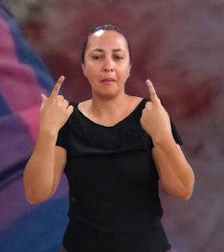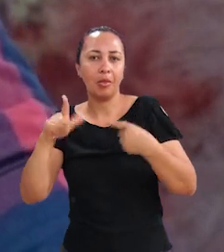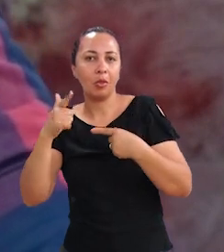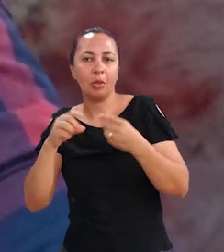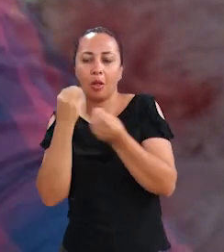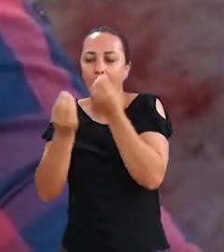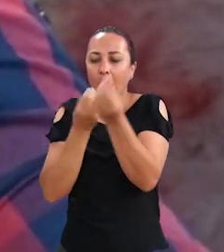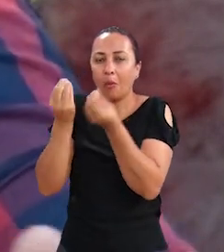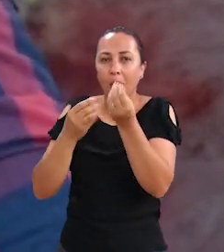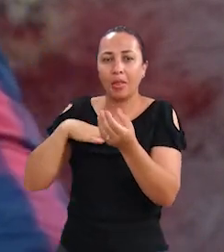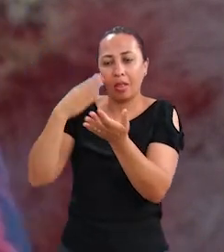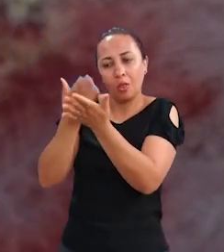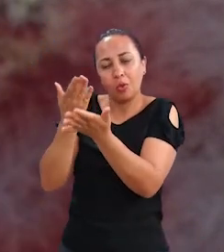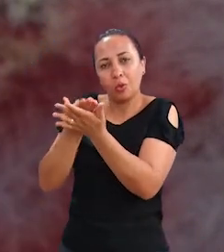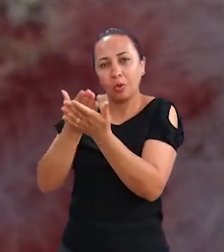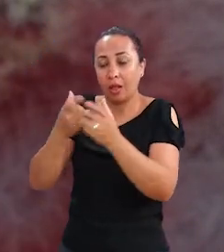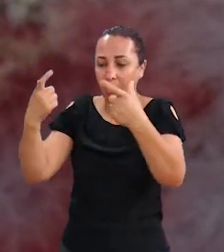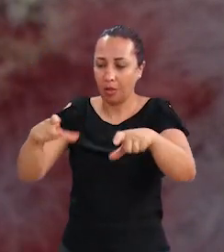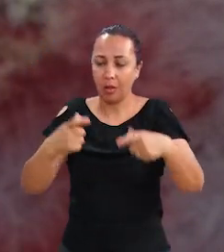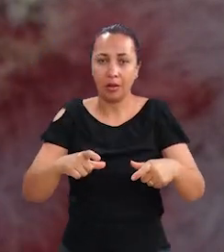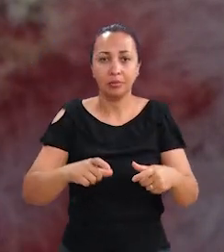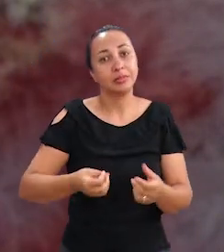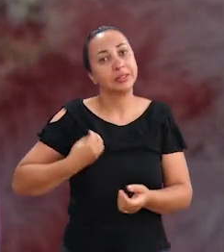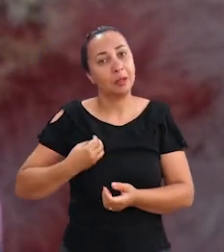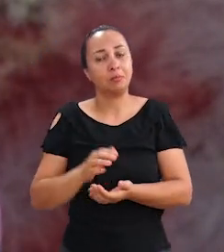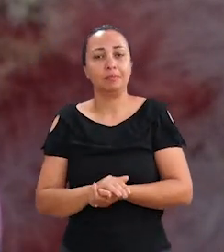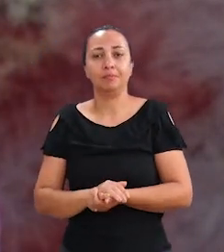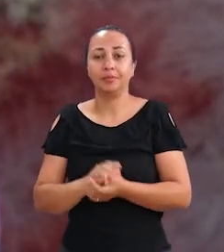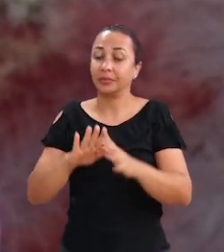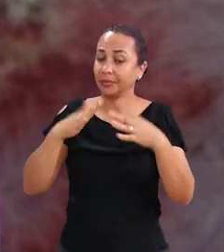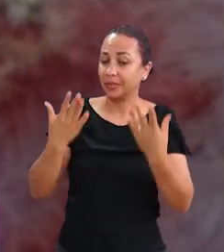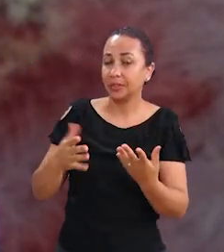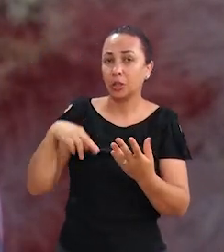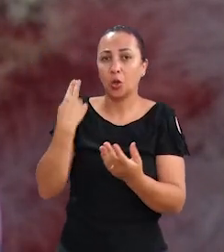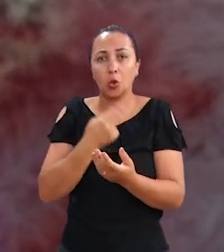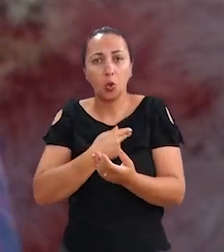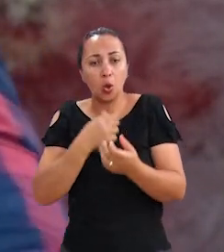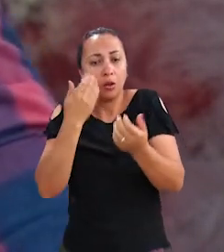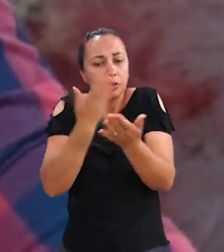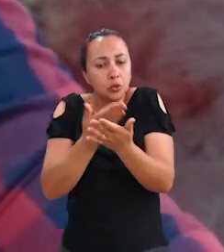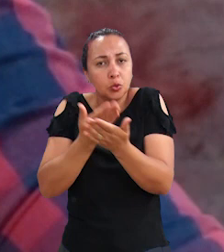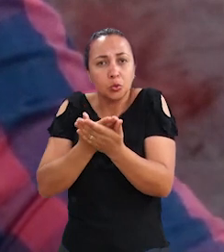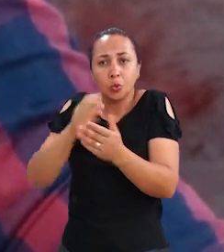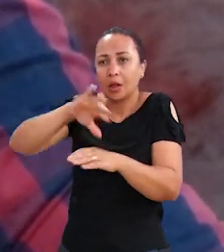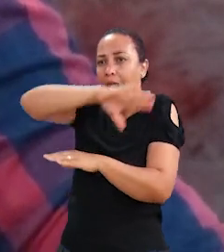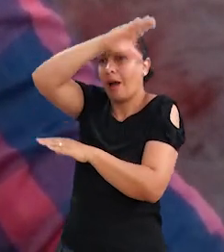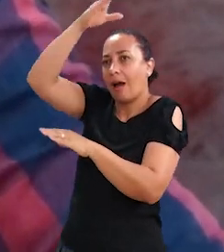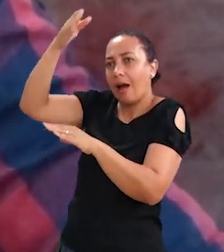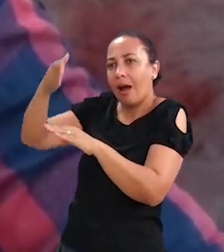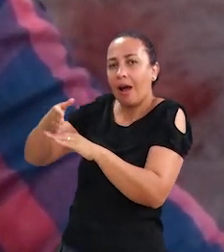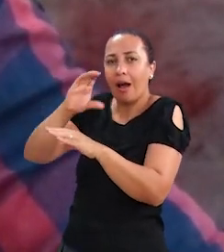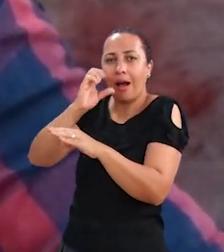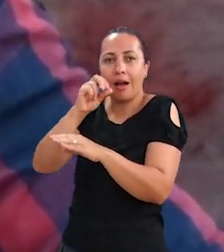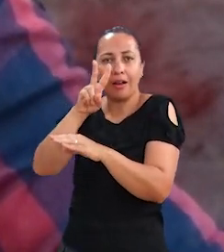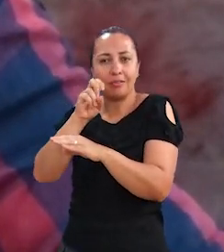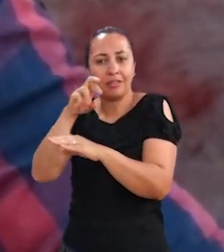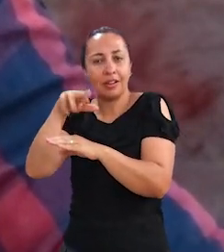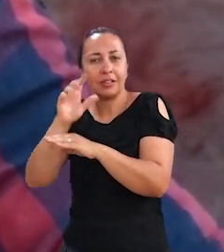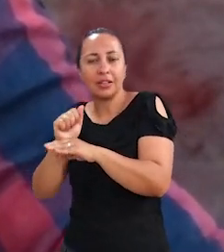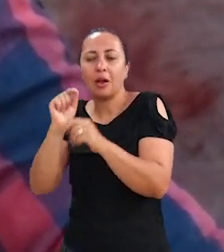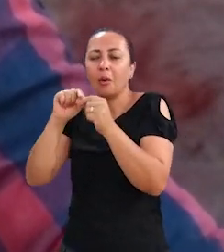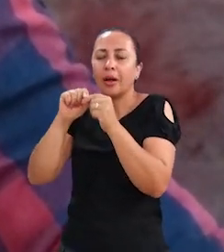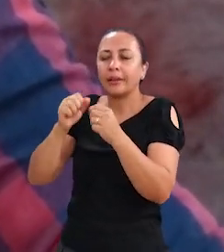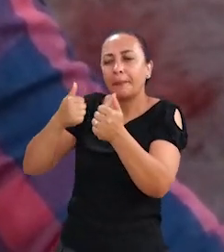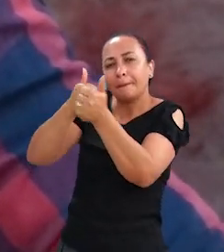tem como esses ambientes serem estudados no local onde eles estão. Então, por isso que se estuda as cavernas, porque